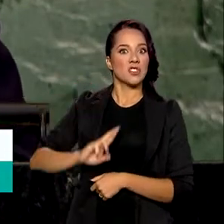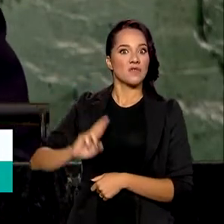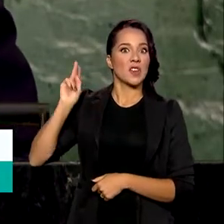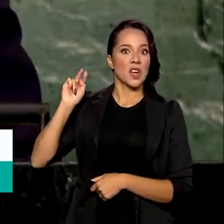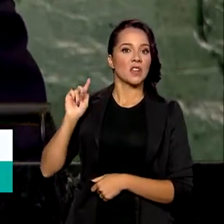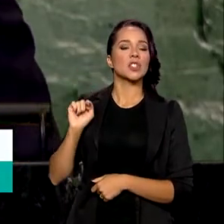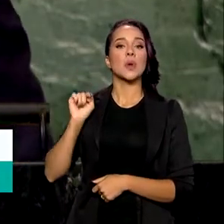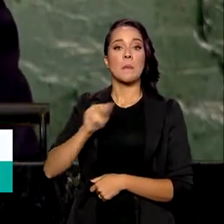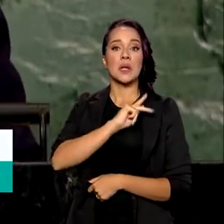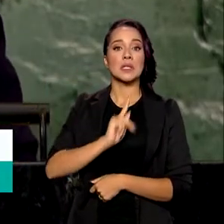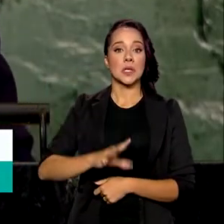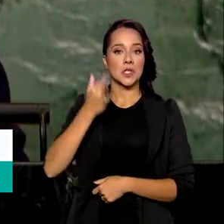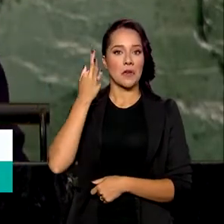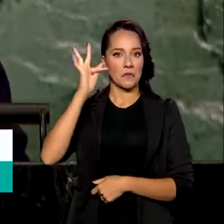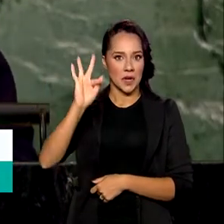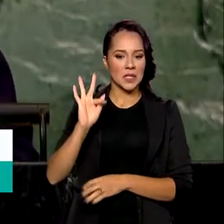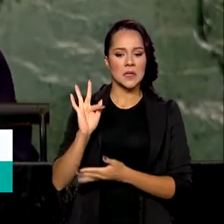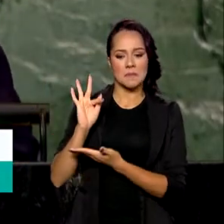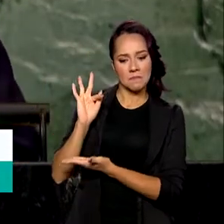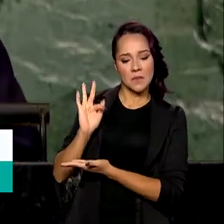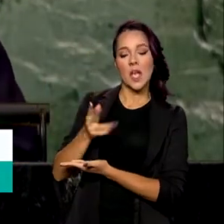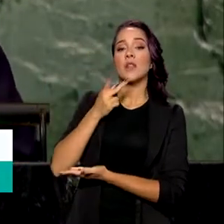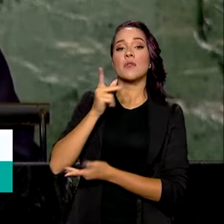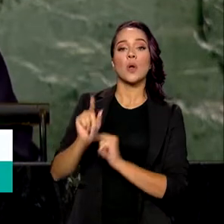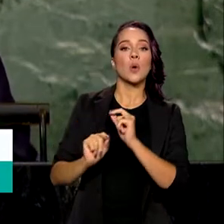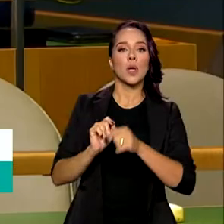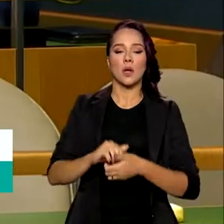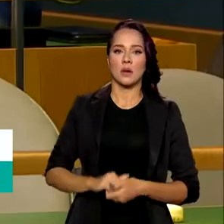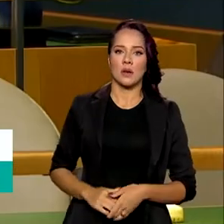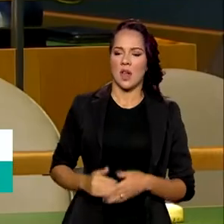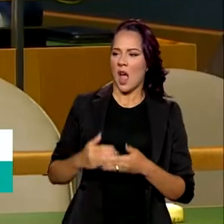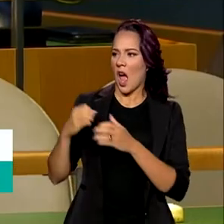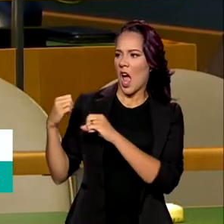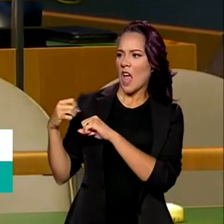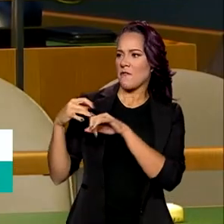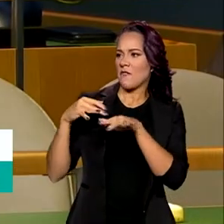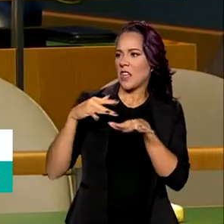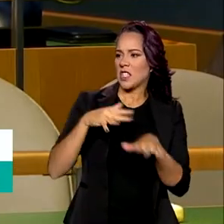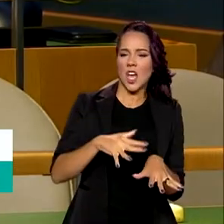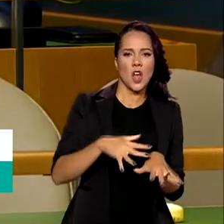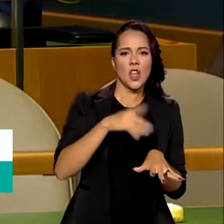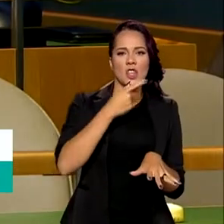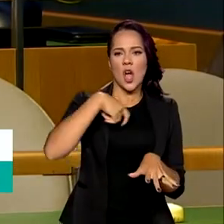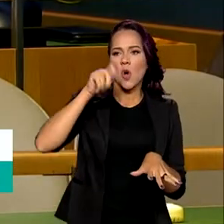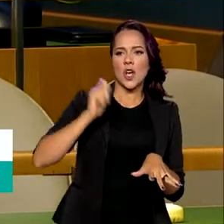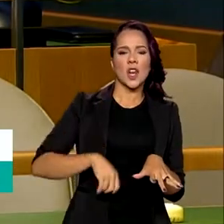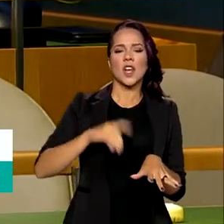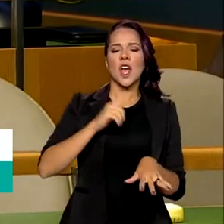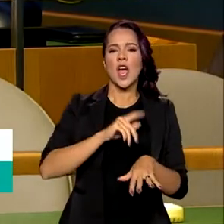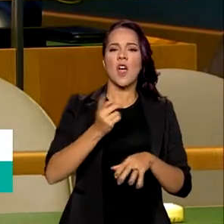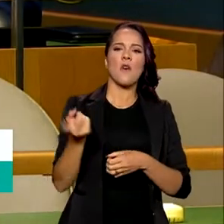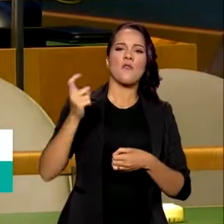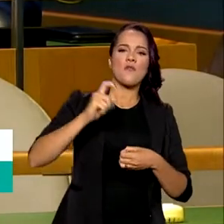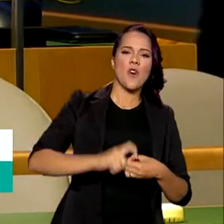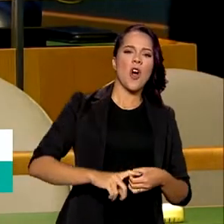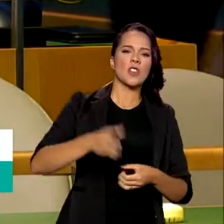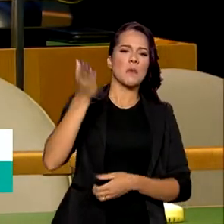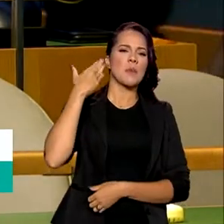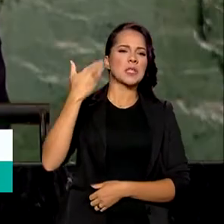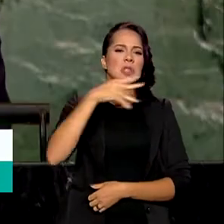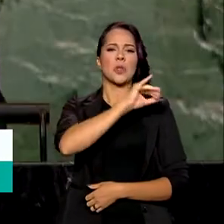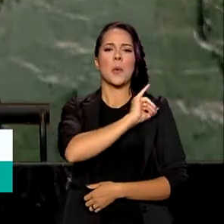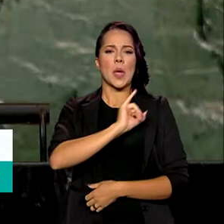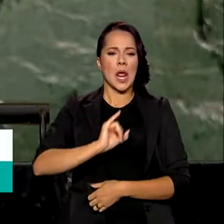o presidente francês Emmanuel macron disse que a invasão da Ucrânia era uma volta a idade de